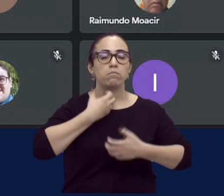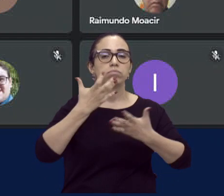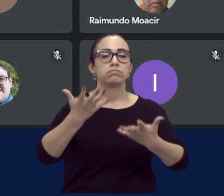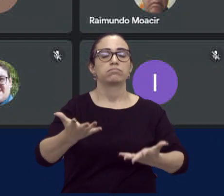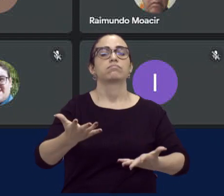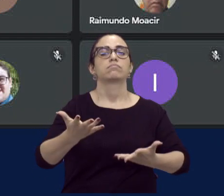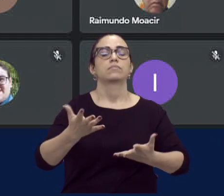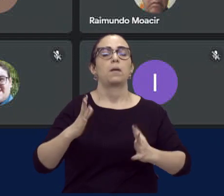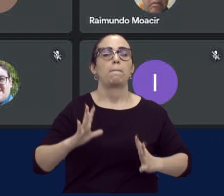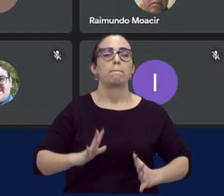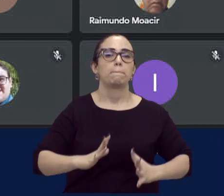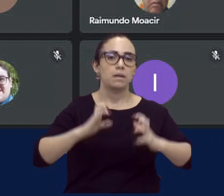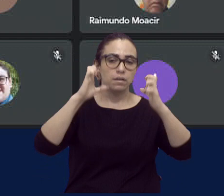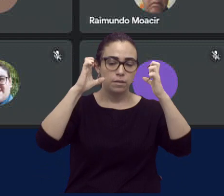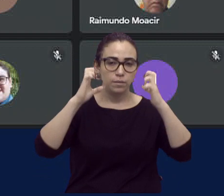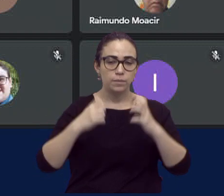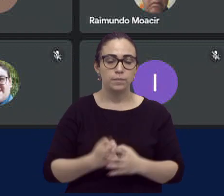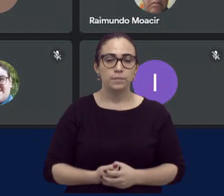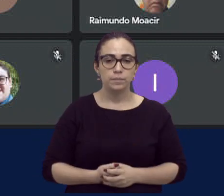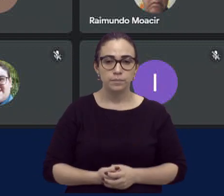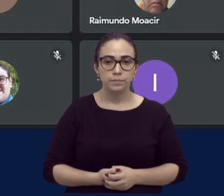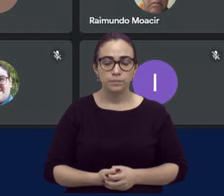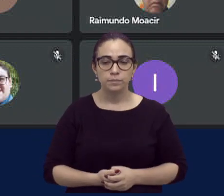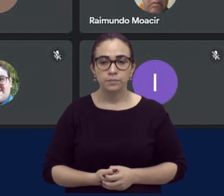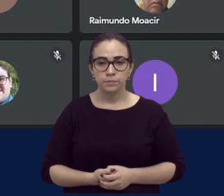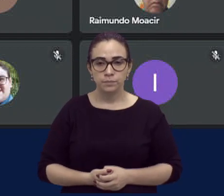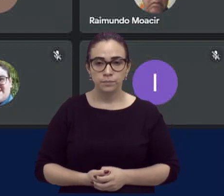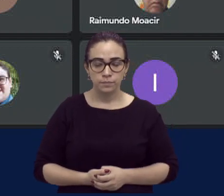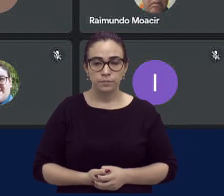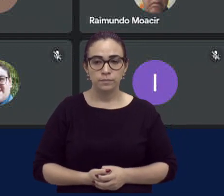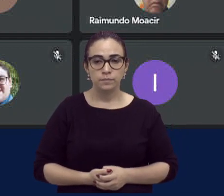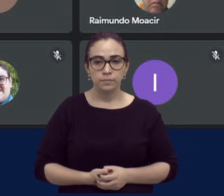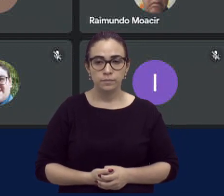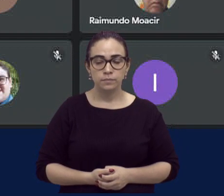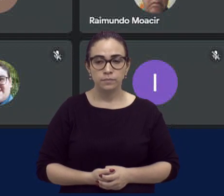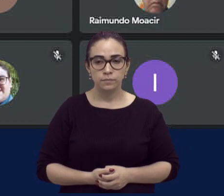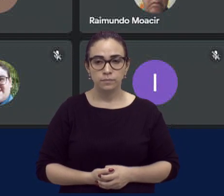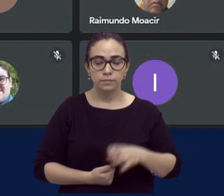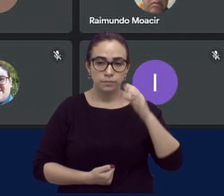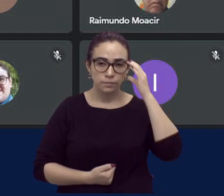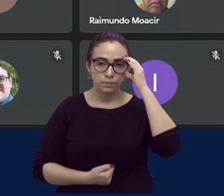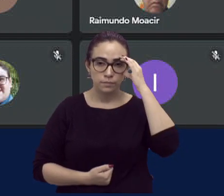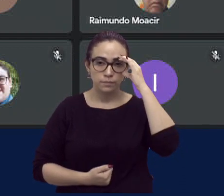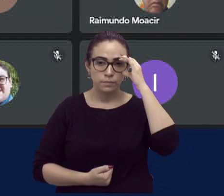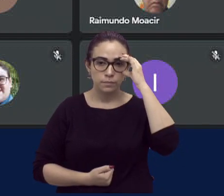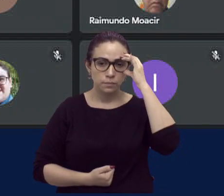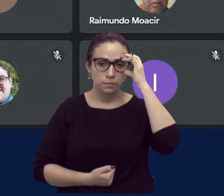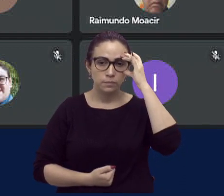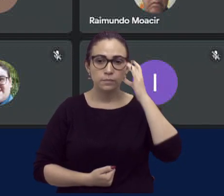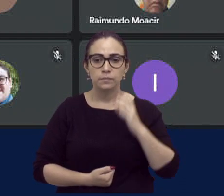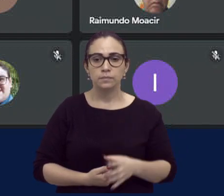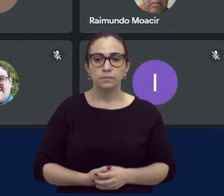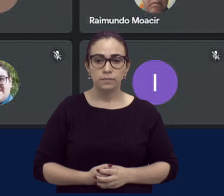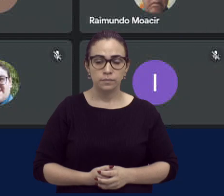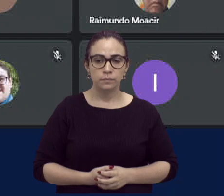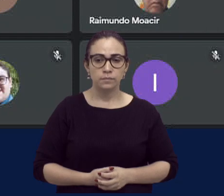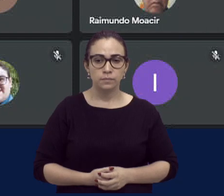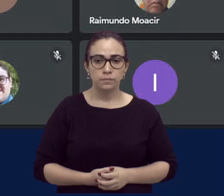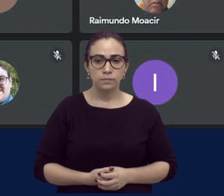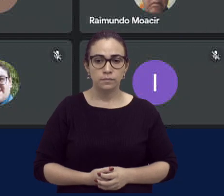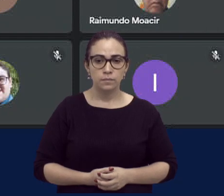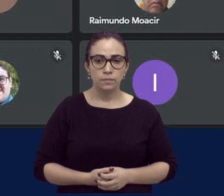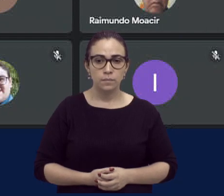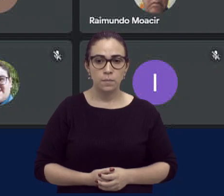criando raízes e se vinculando lá na essência daquelas